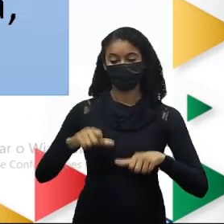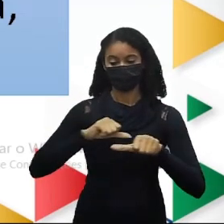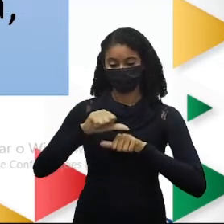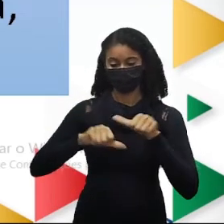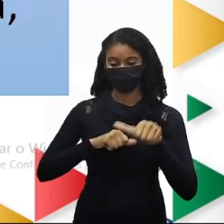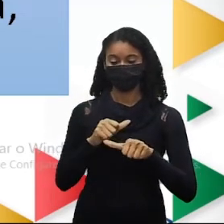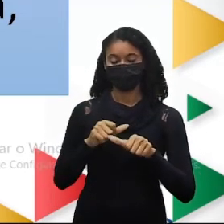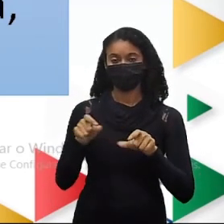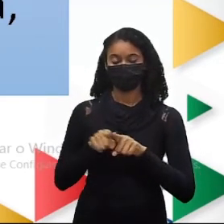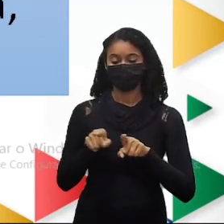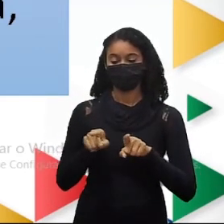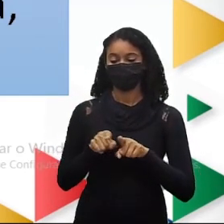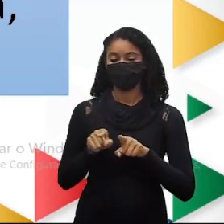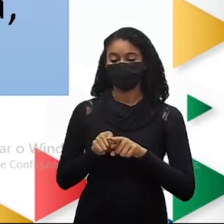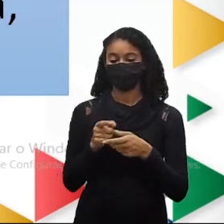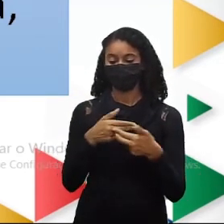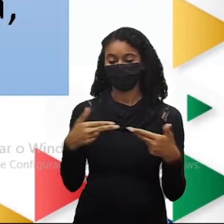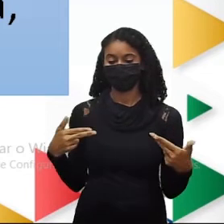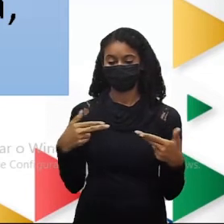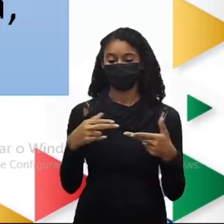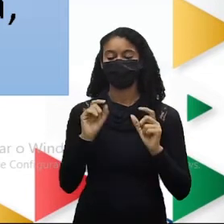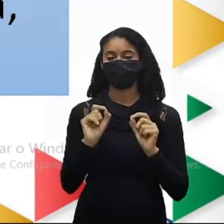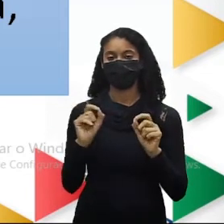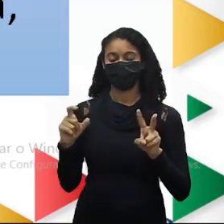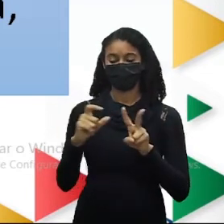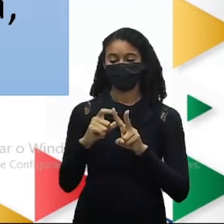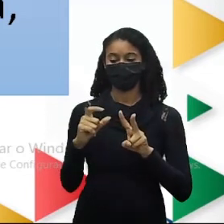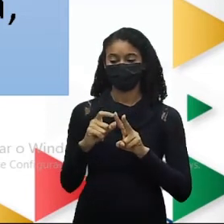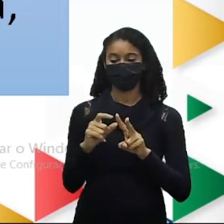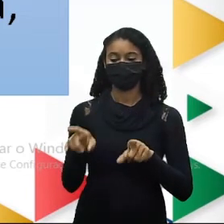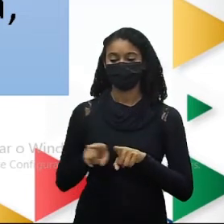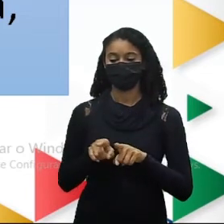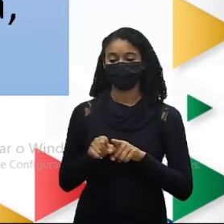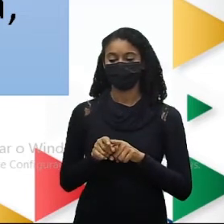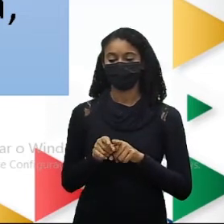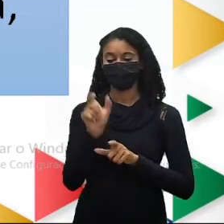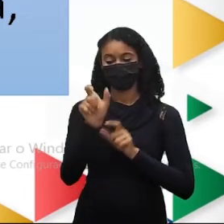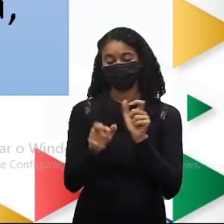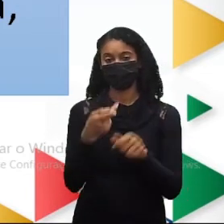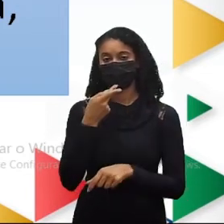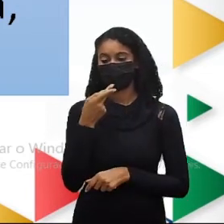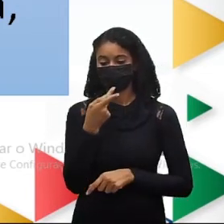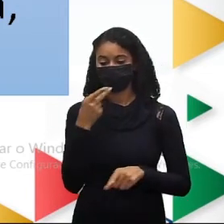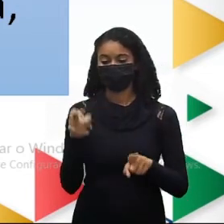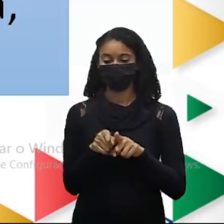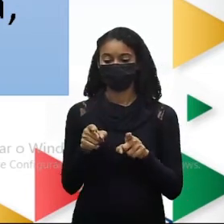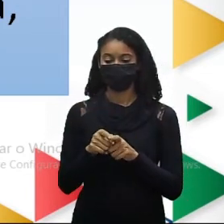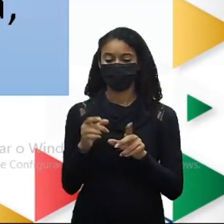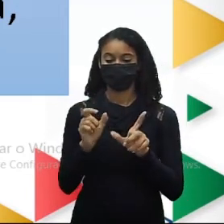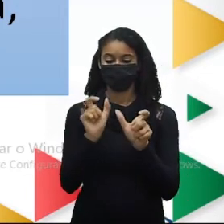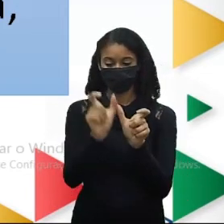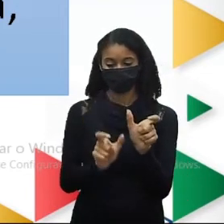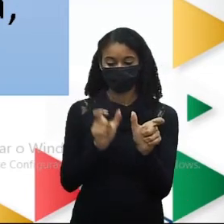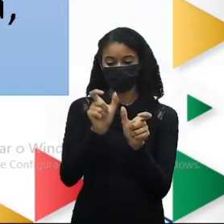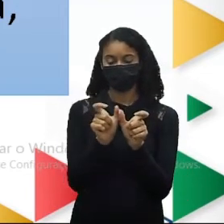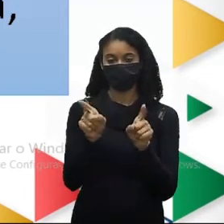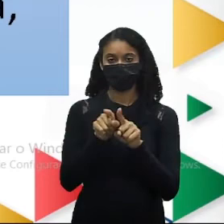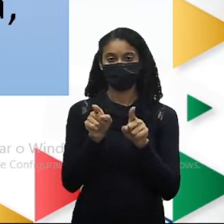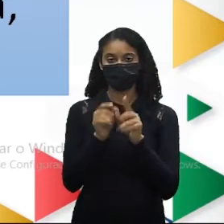de mudança de seus elementos. Quais são eles? Vocabulário, pronúncia, morfologia